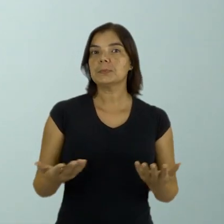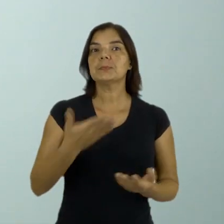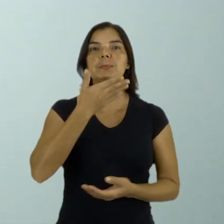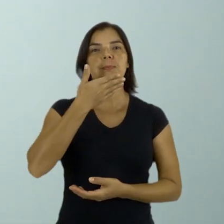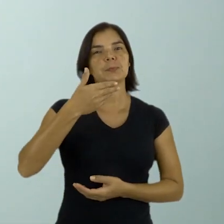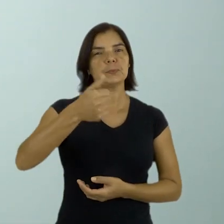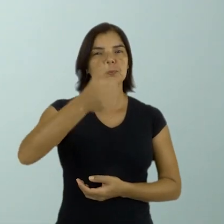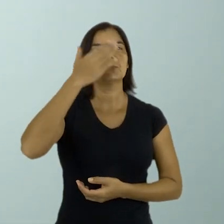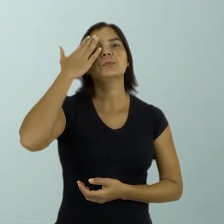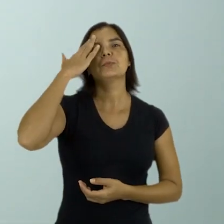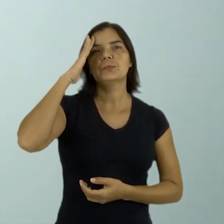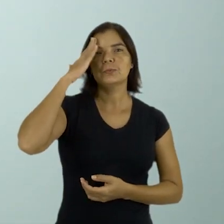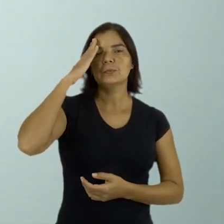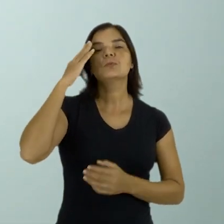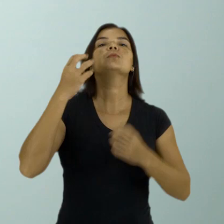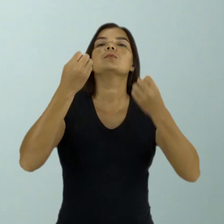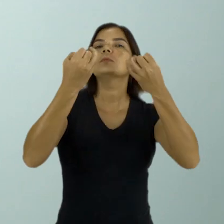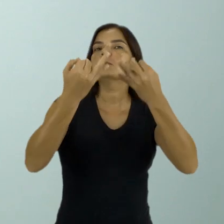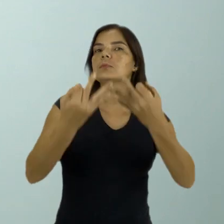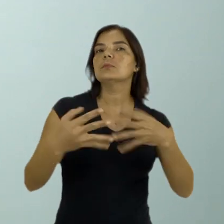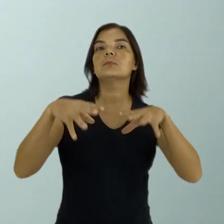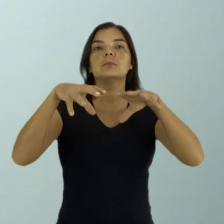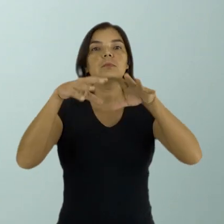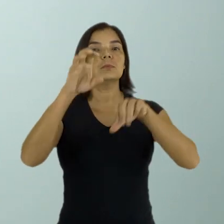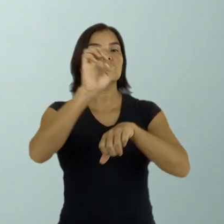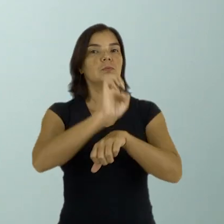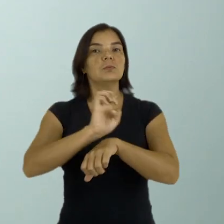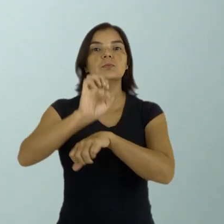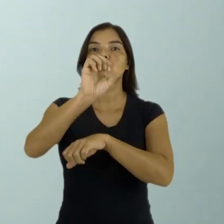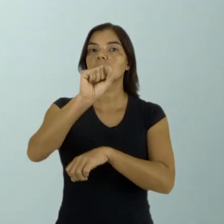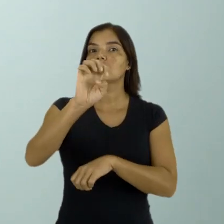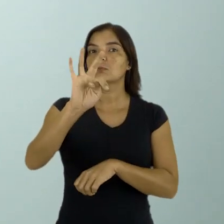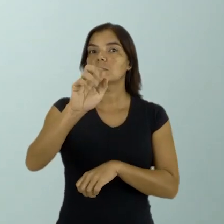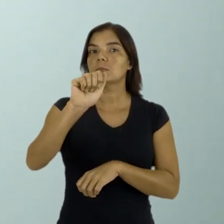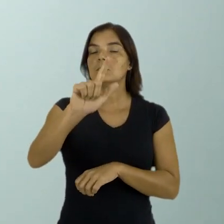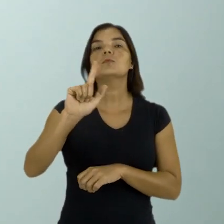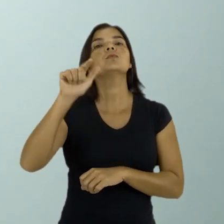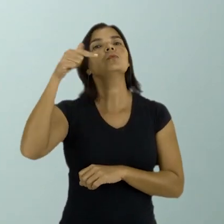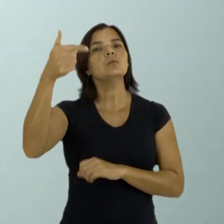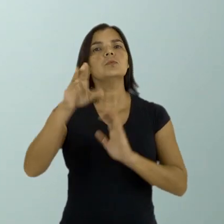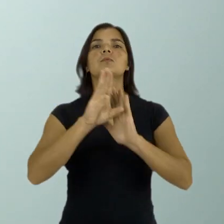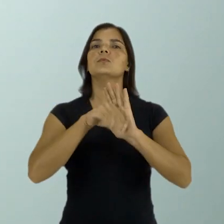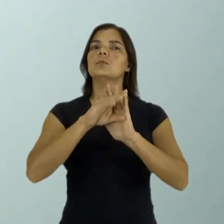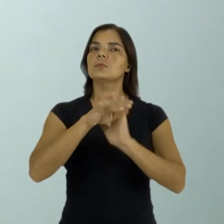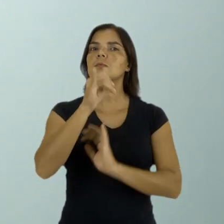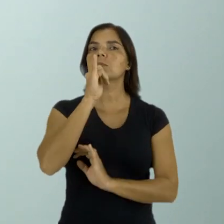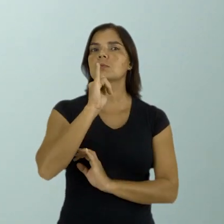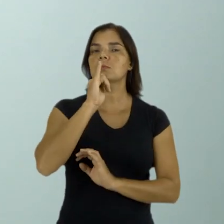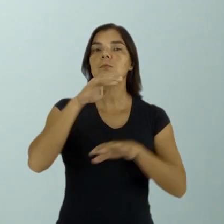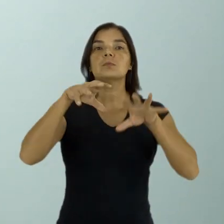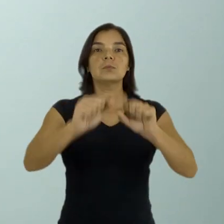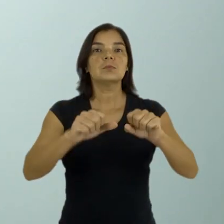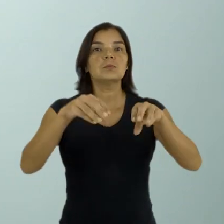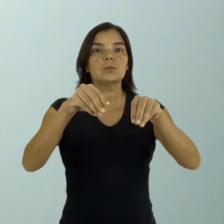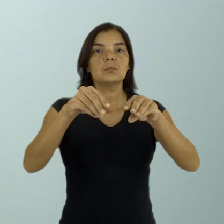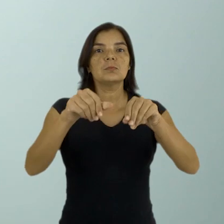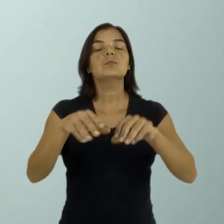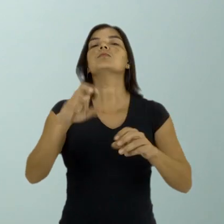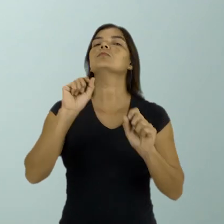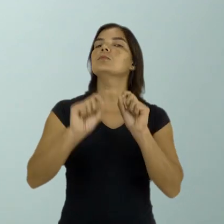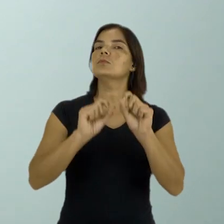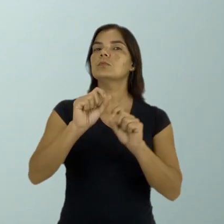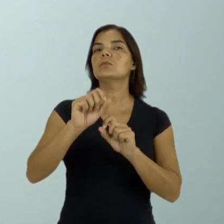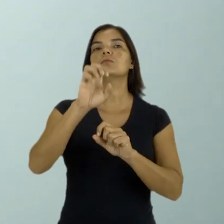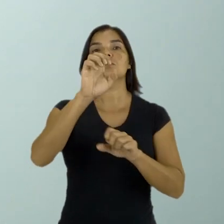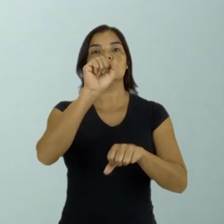melhor compreender o conceito de Estado, nós temos que entender esses outros conceitos, como por exemplo de território. Então, o Estado